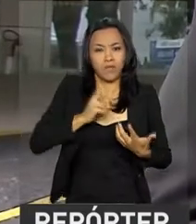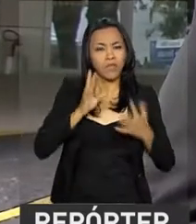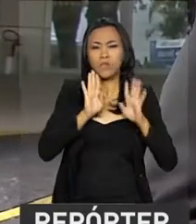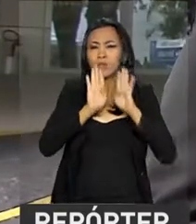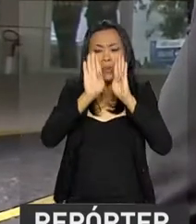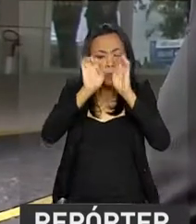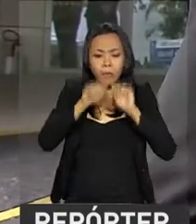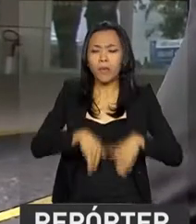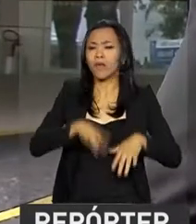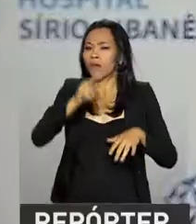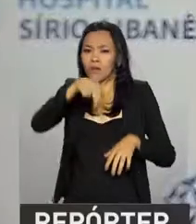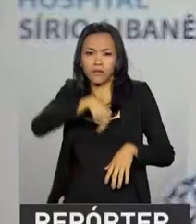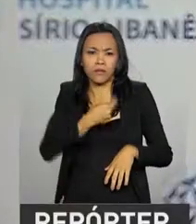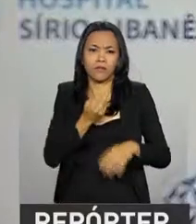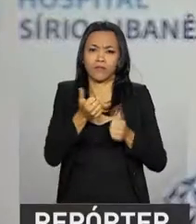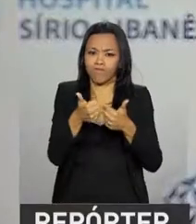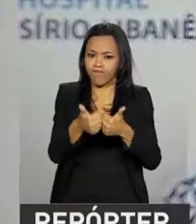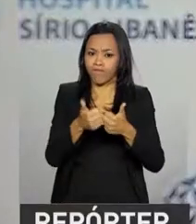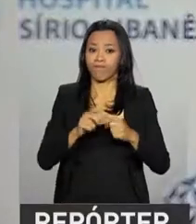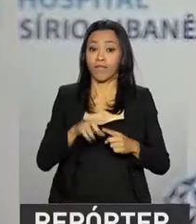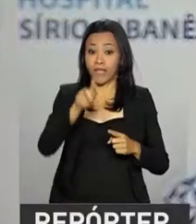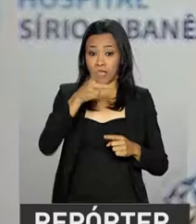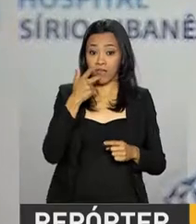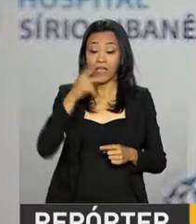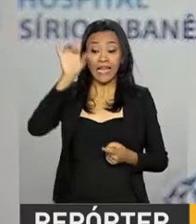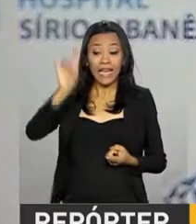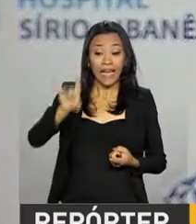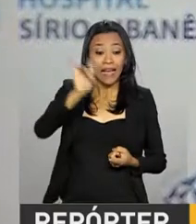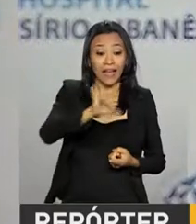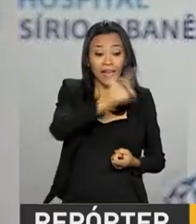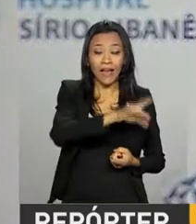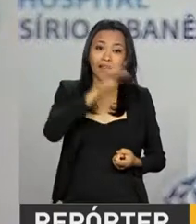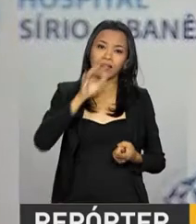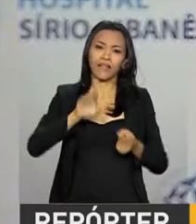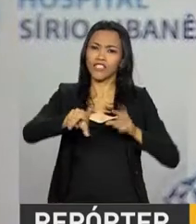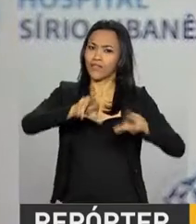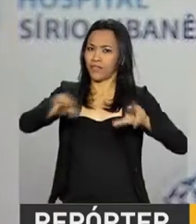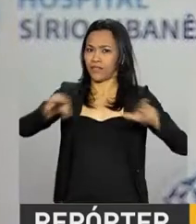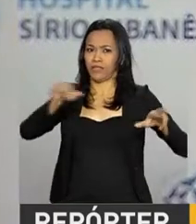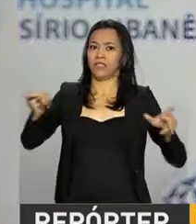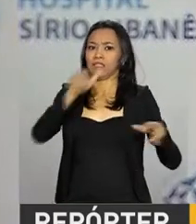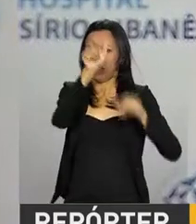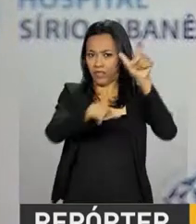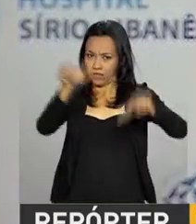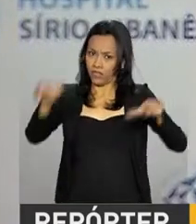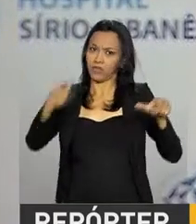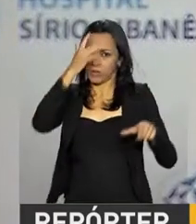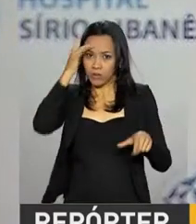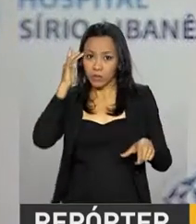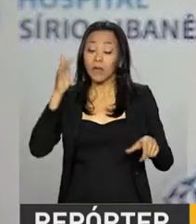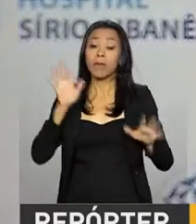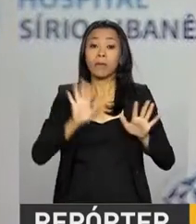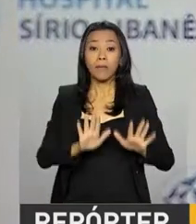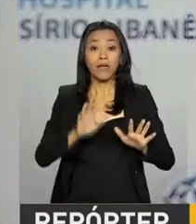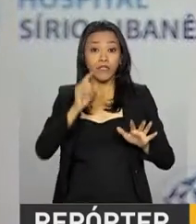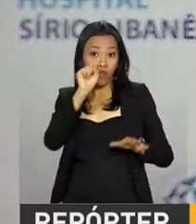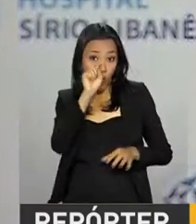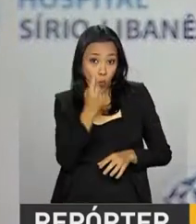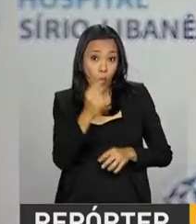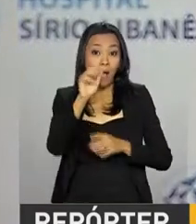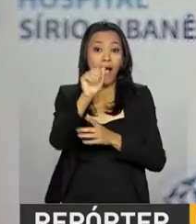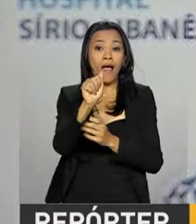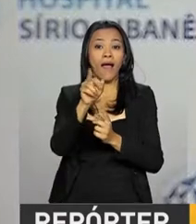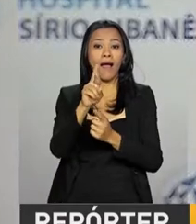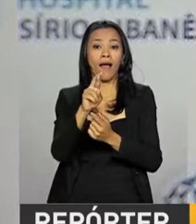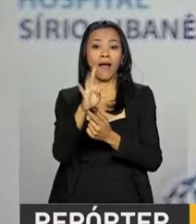correu dentro do esperado. Cada caso é um caso na cardiologia, como em medicina, mas se tratou uma artéria principal e as